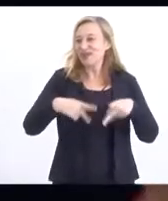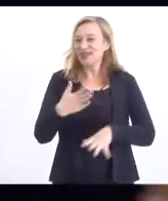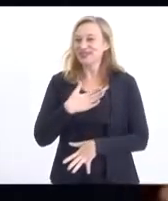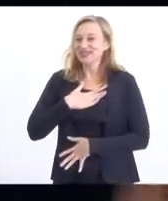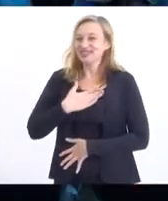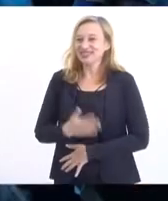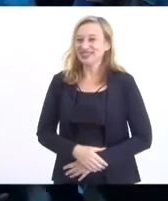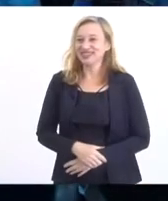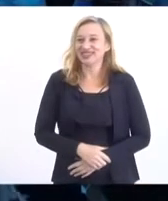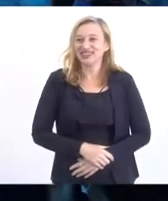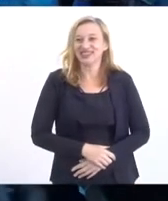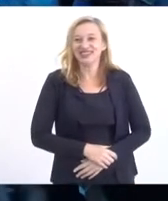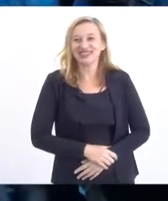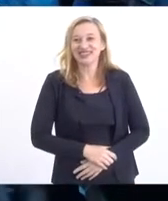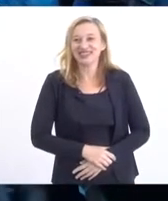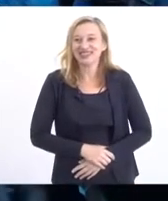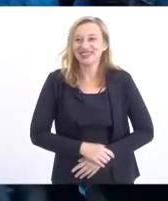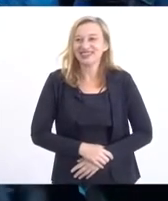povo!